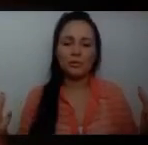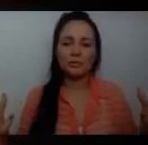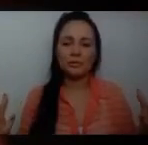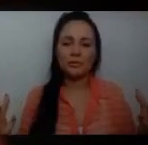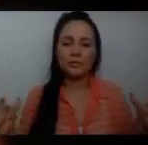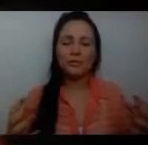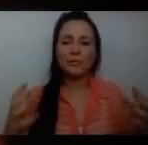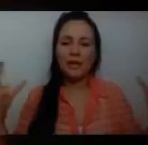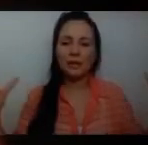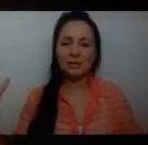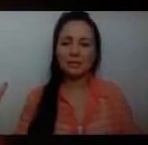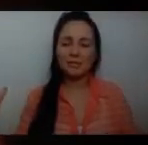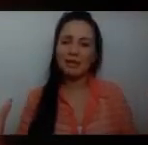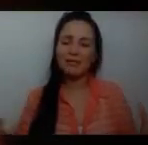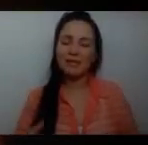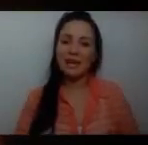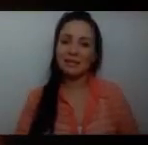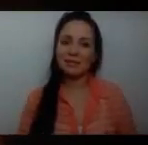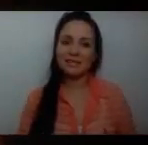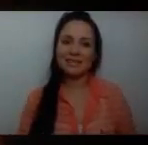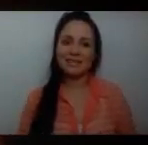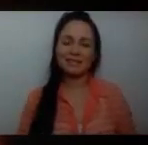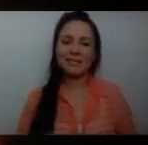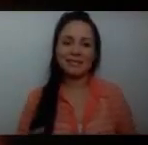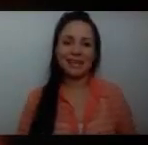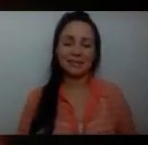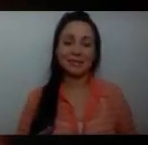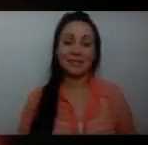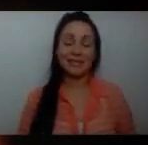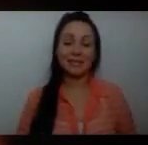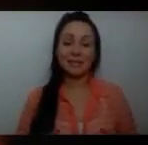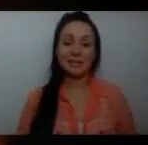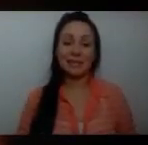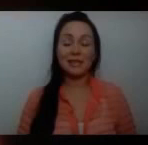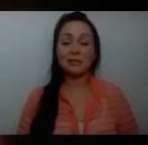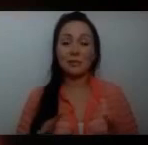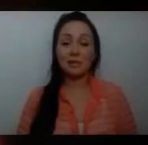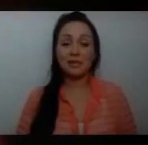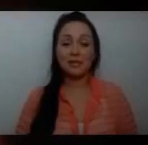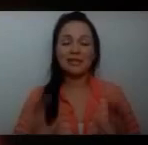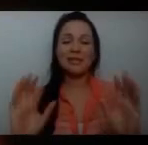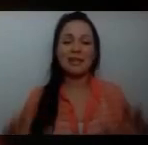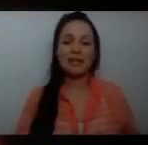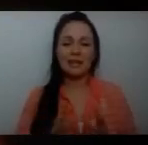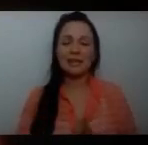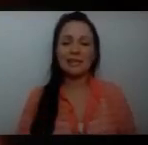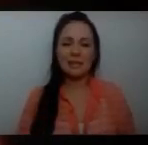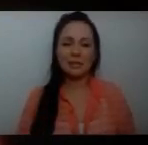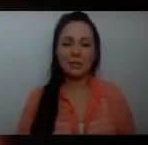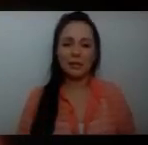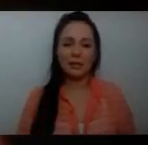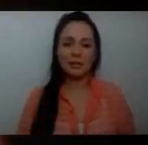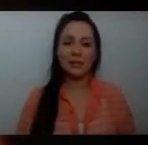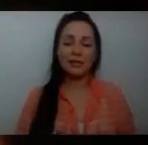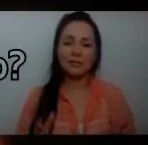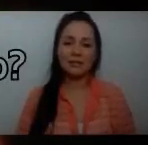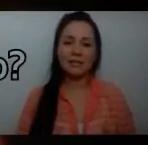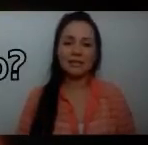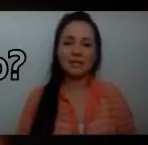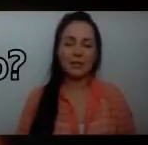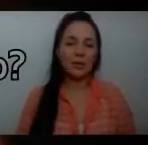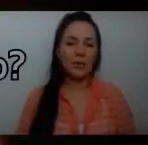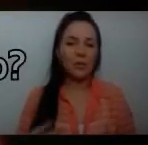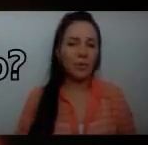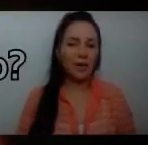ou o ego, assim, bem inflado, com a sensação de, tá, eu sou aqui, eu tô aqui, eu sou poderosa, eles que têm problema.